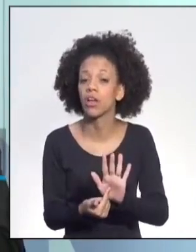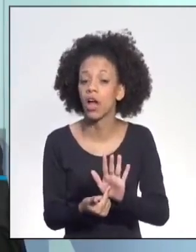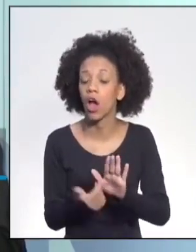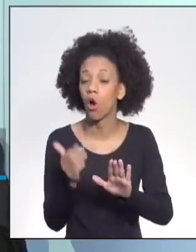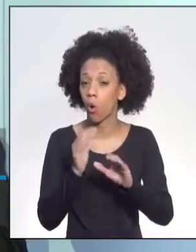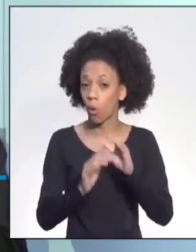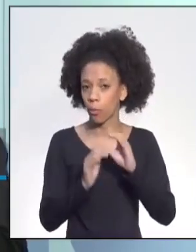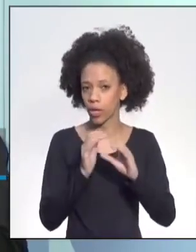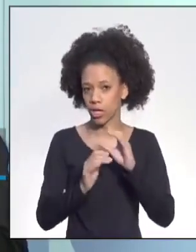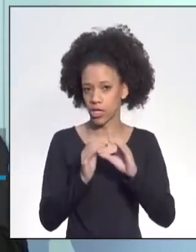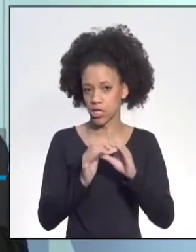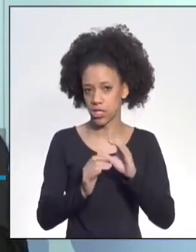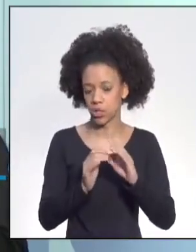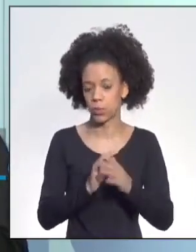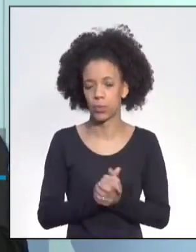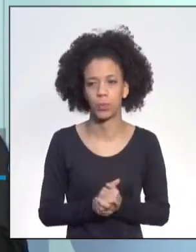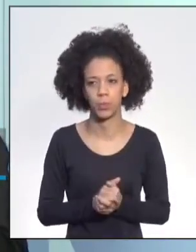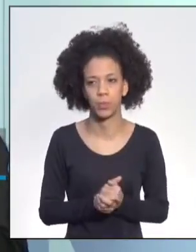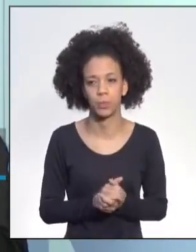comunicação.